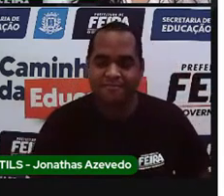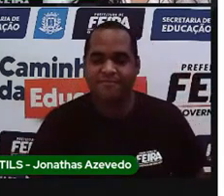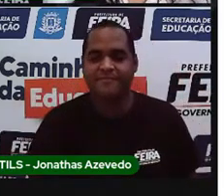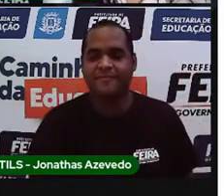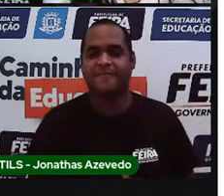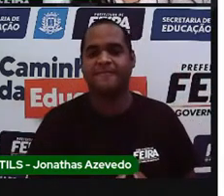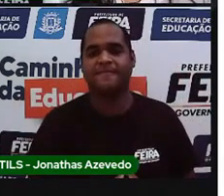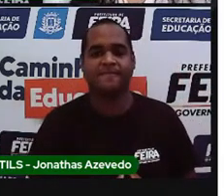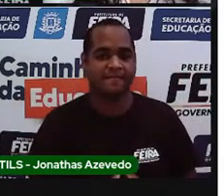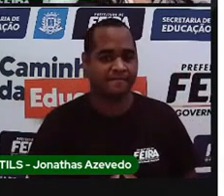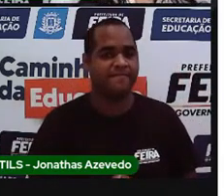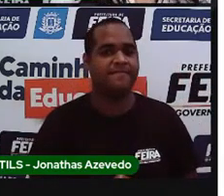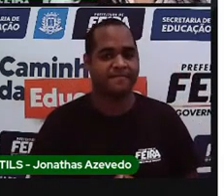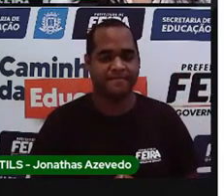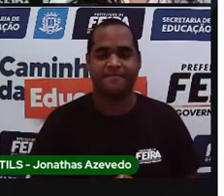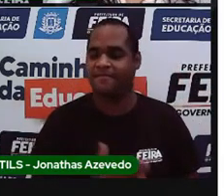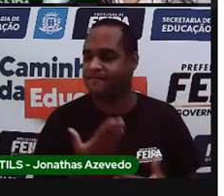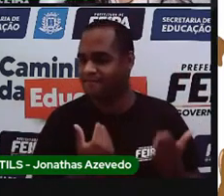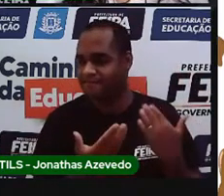Vamos lá.